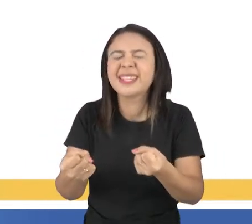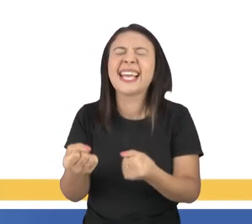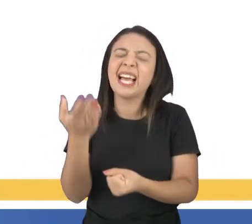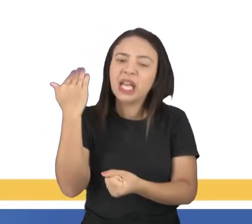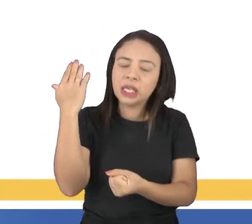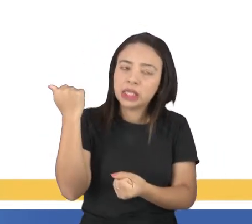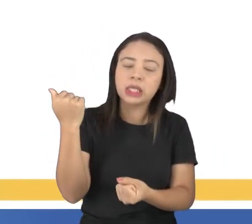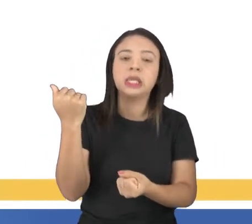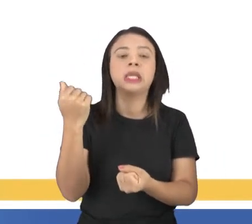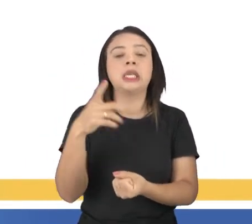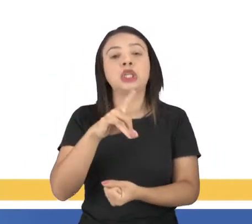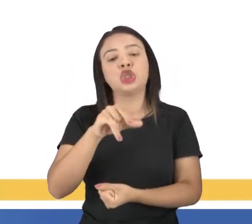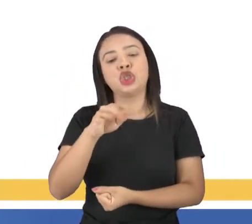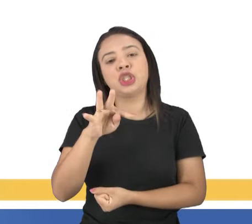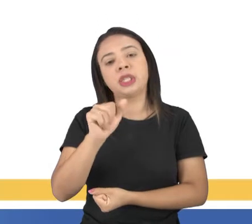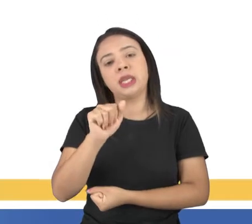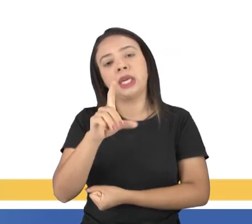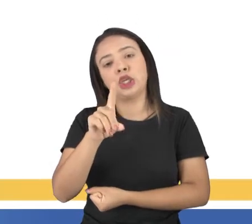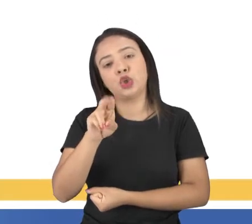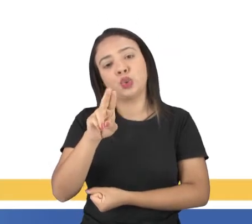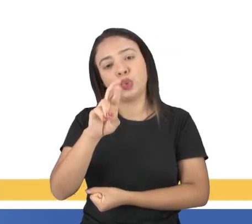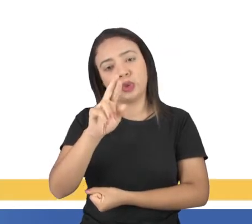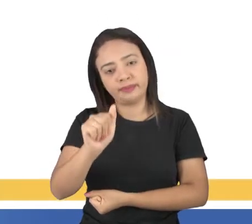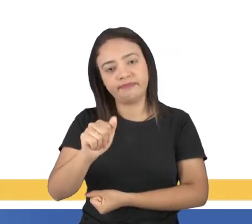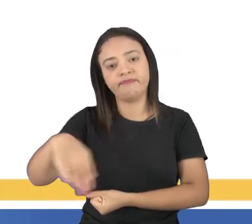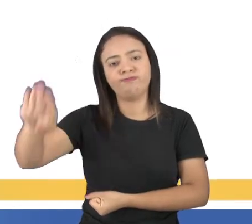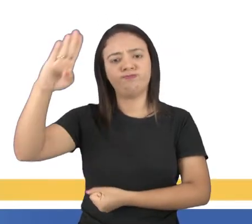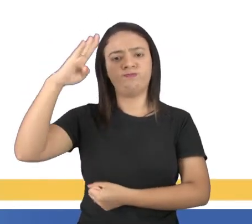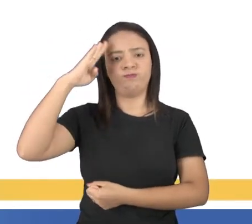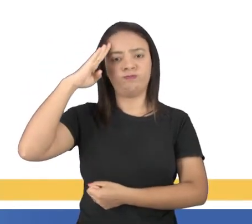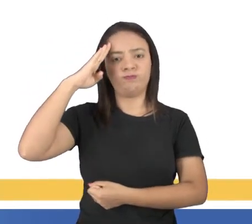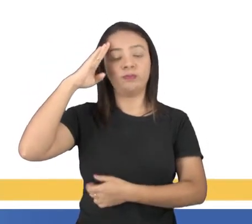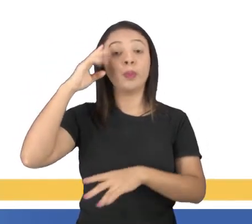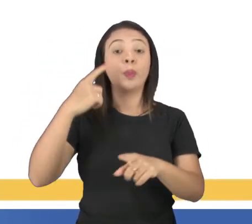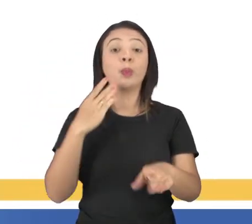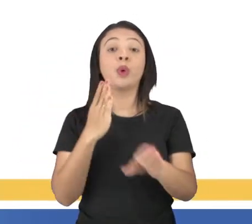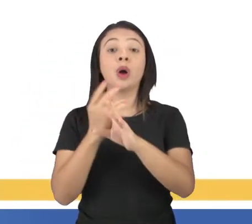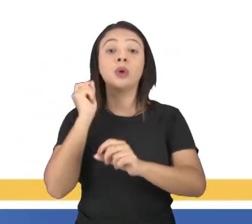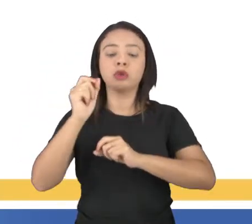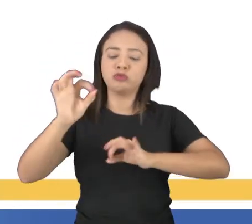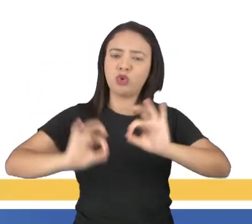militar, por conta dessa organização